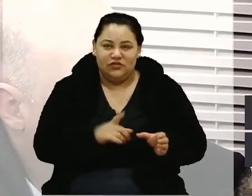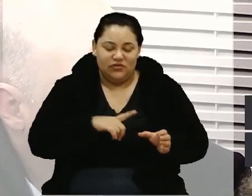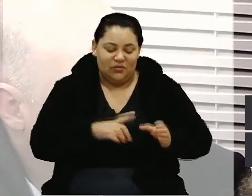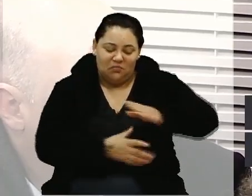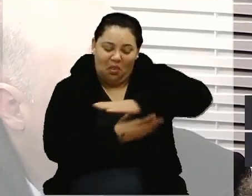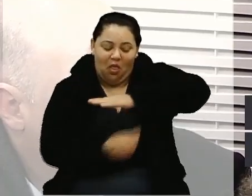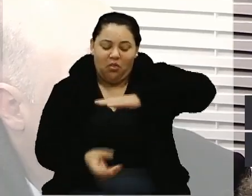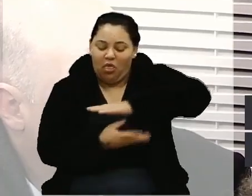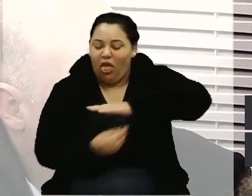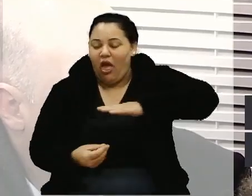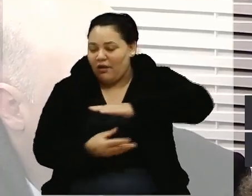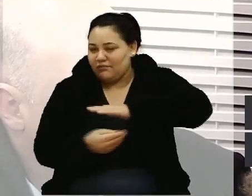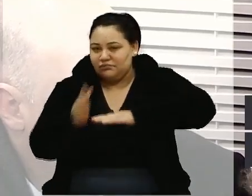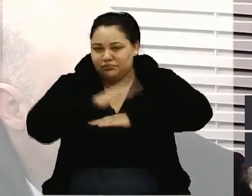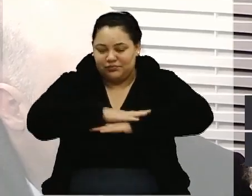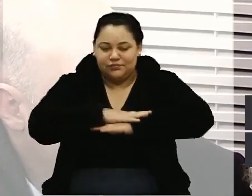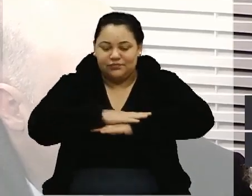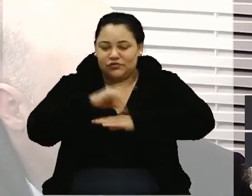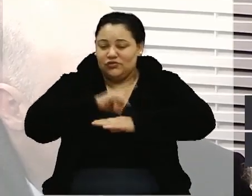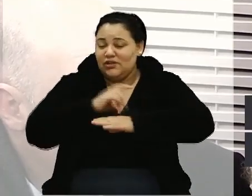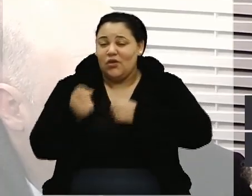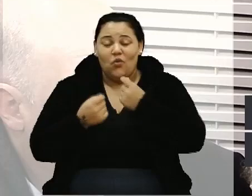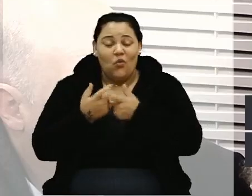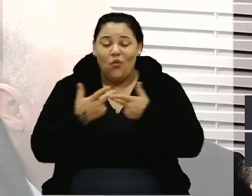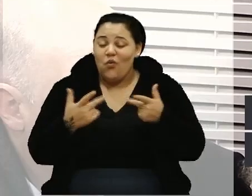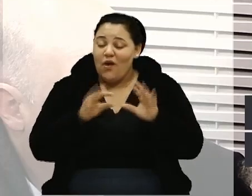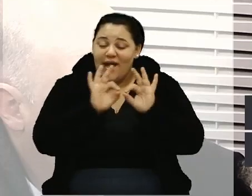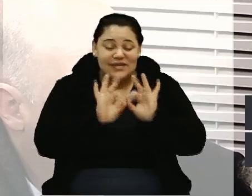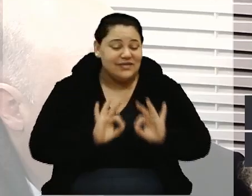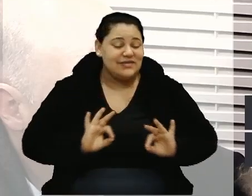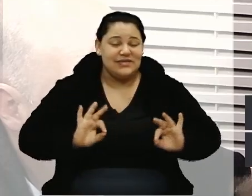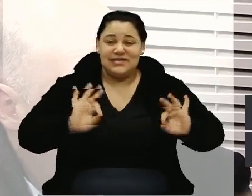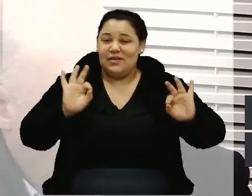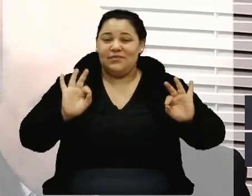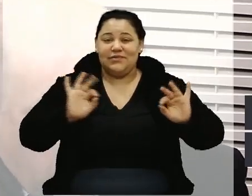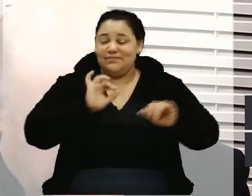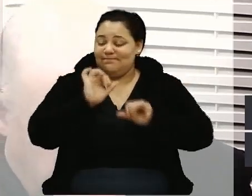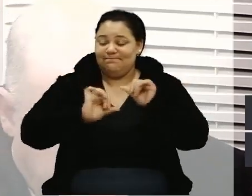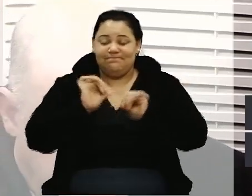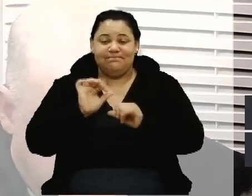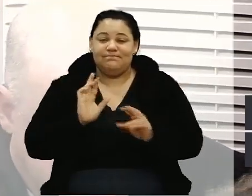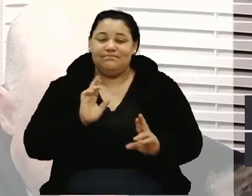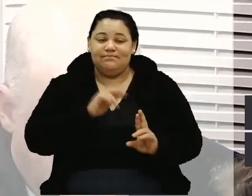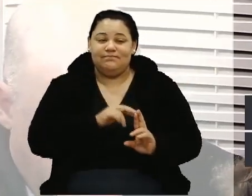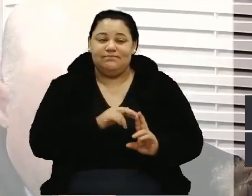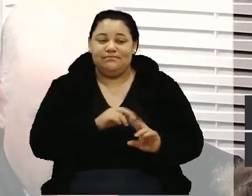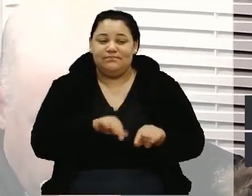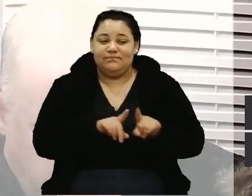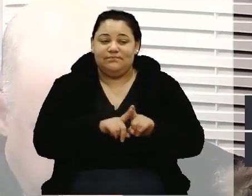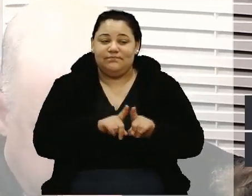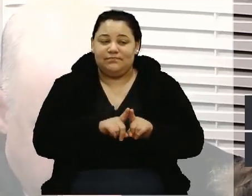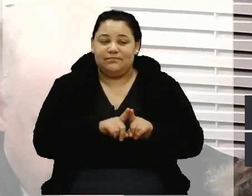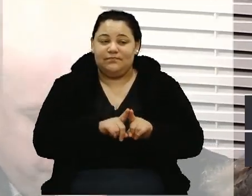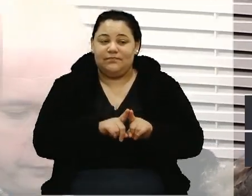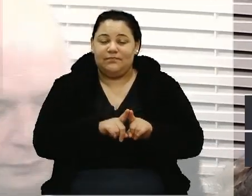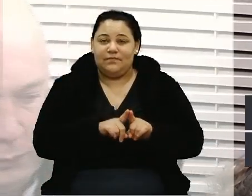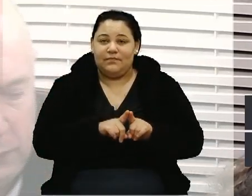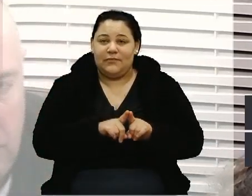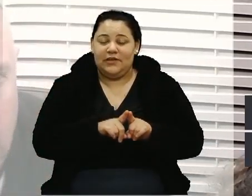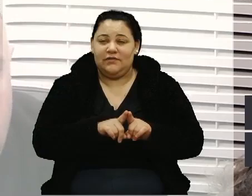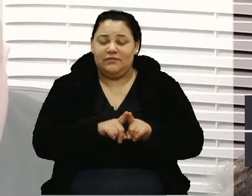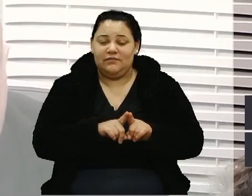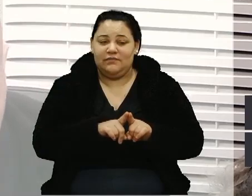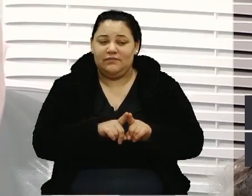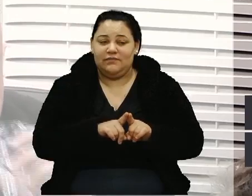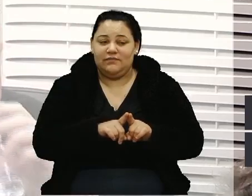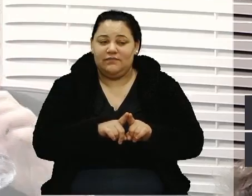simples existia, acontecia, saía do papel e se tornaria realidade. Hoje, de fato, existe uma grande dificuldade.